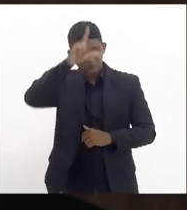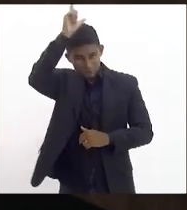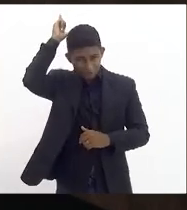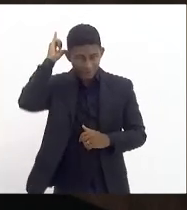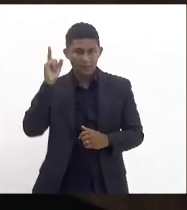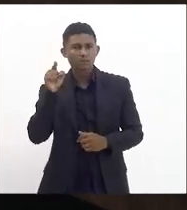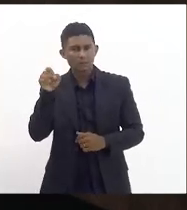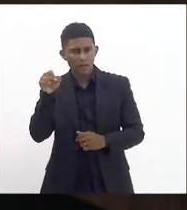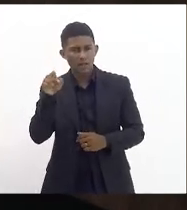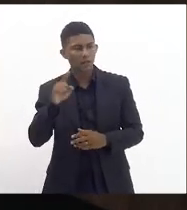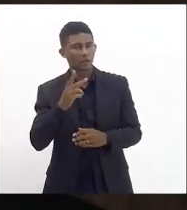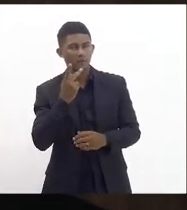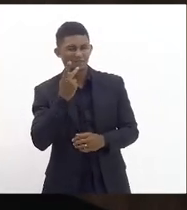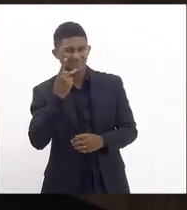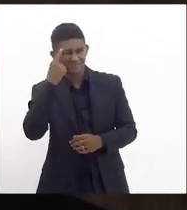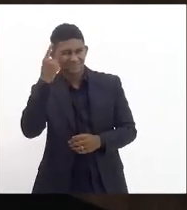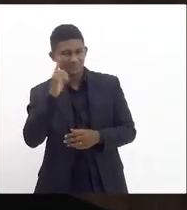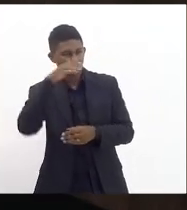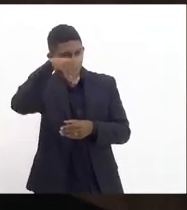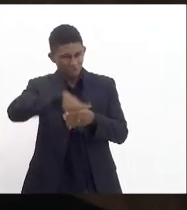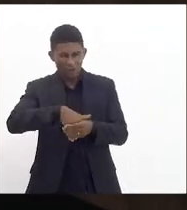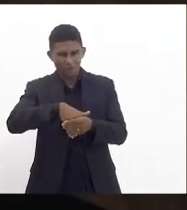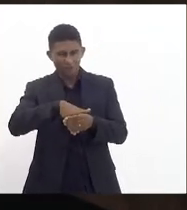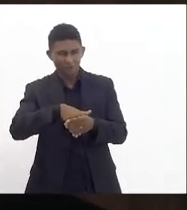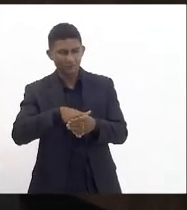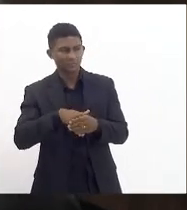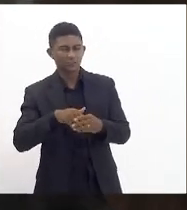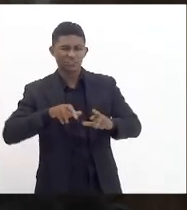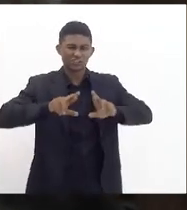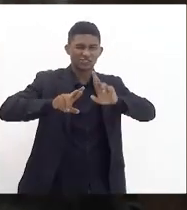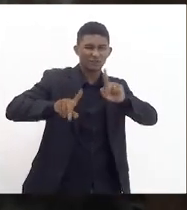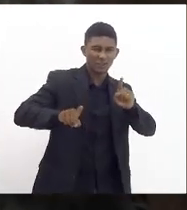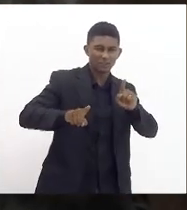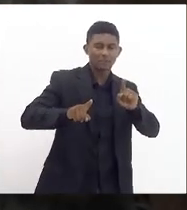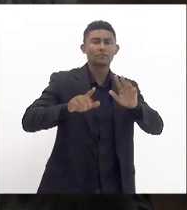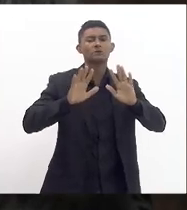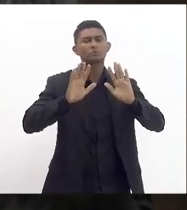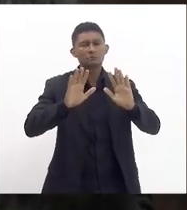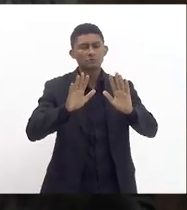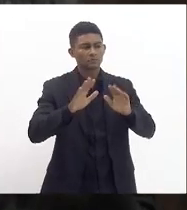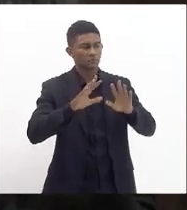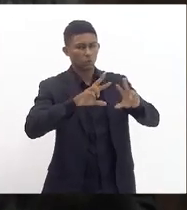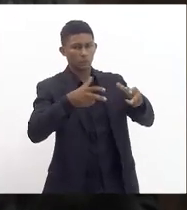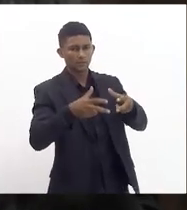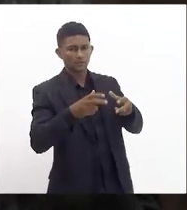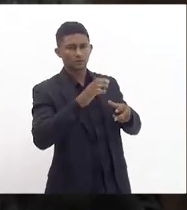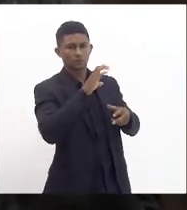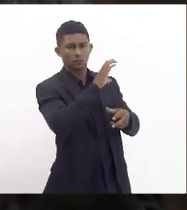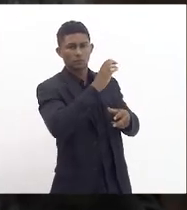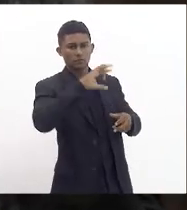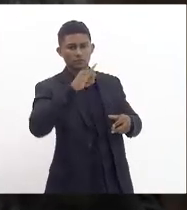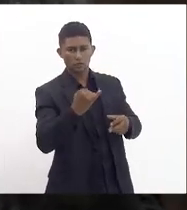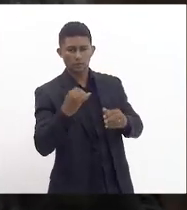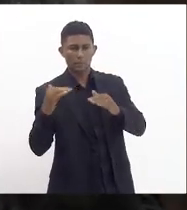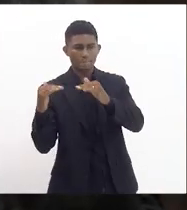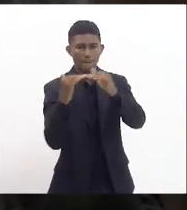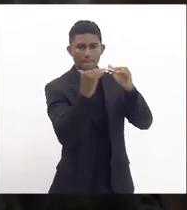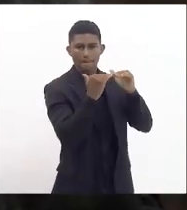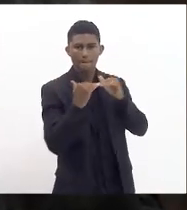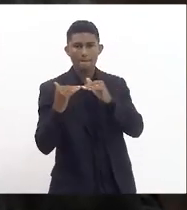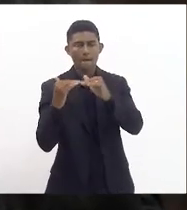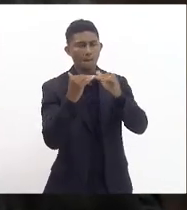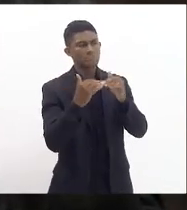voto divergente, que acabou convergente também com a Comissão de Constituição e Justiça. Eu quero